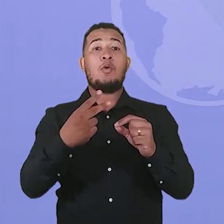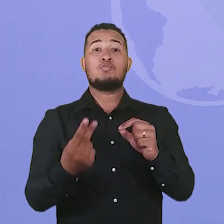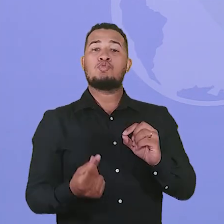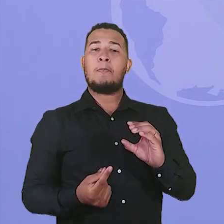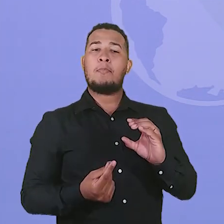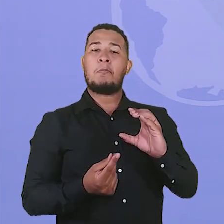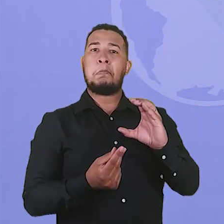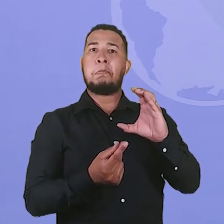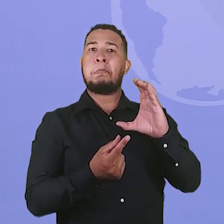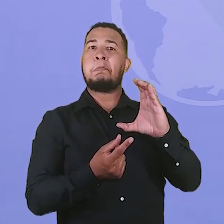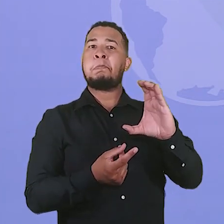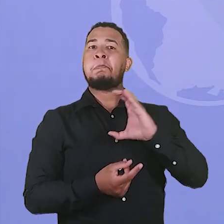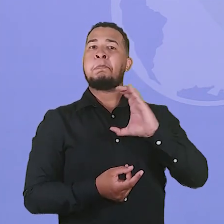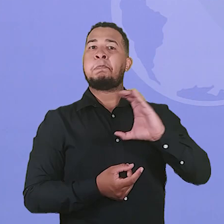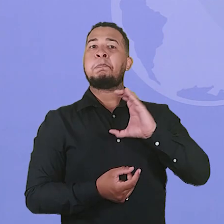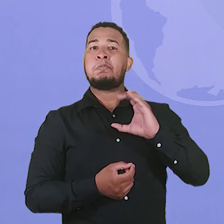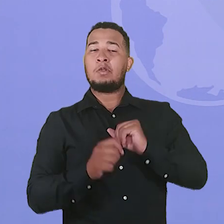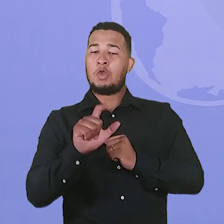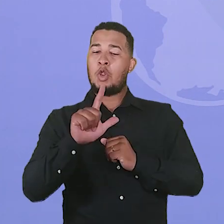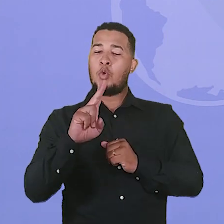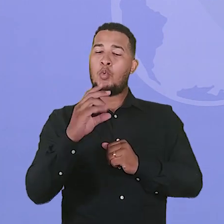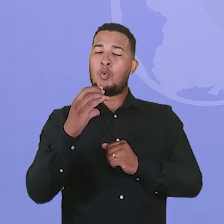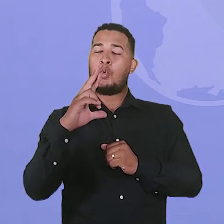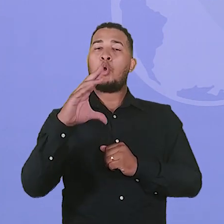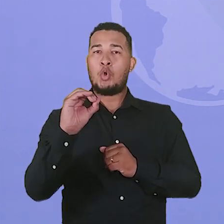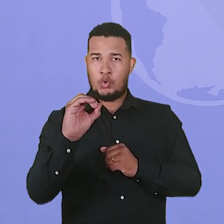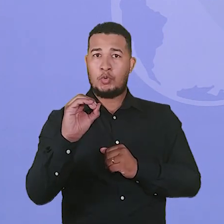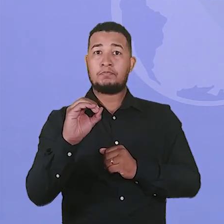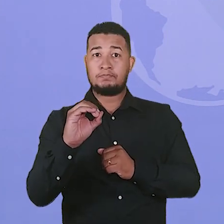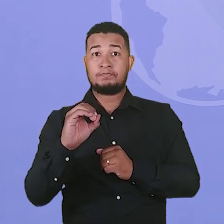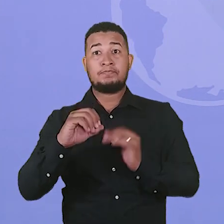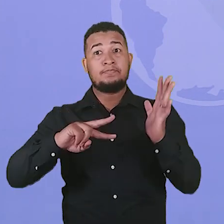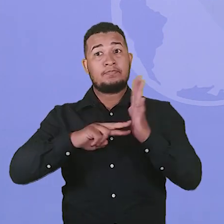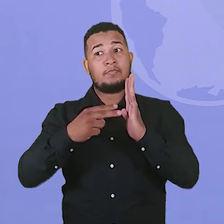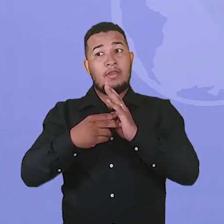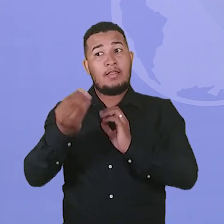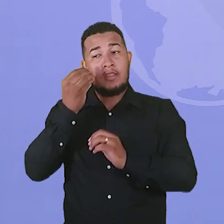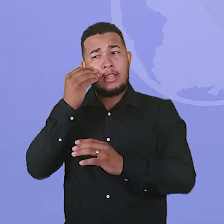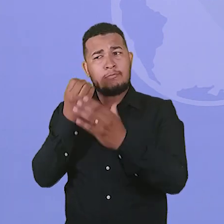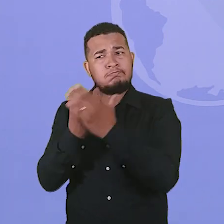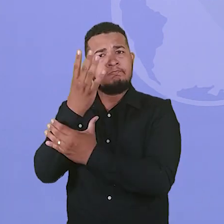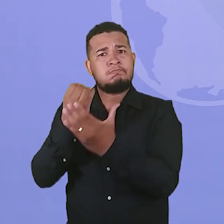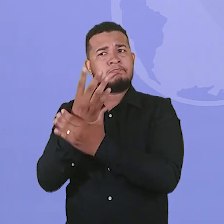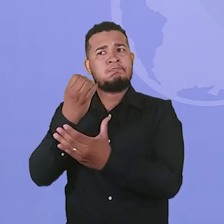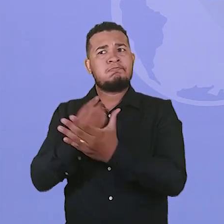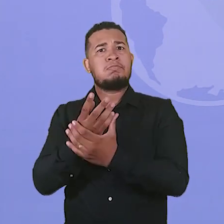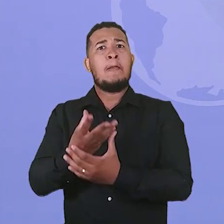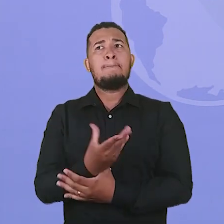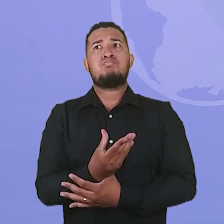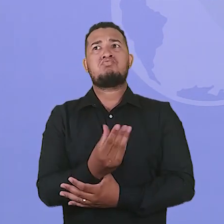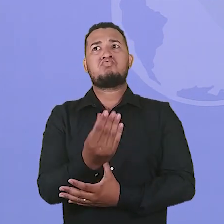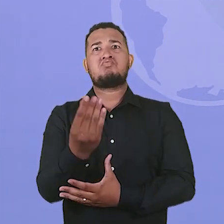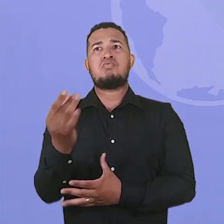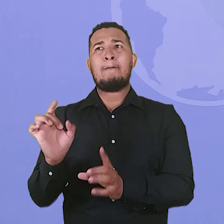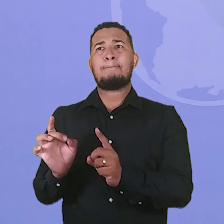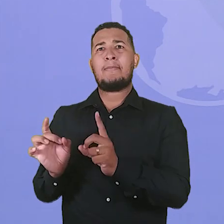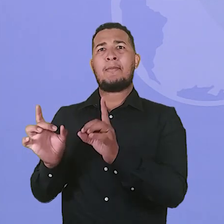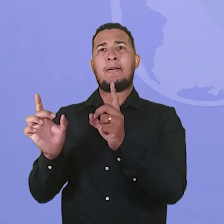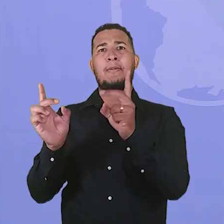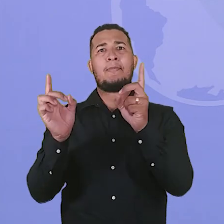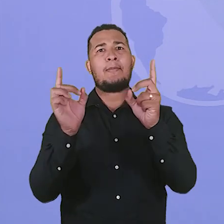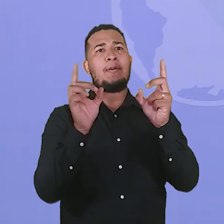o lucro. Então, nós estamos mais preocupados aí em uma produção abundante,